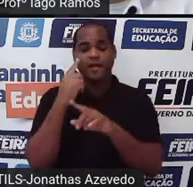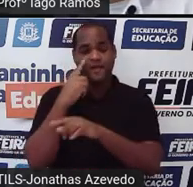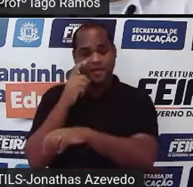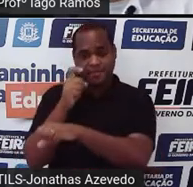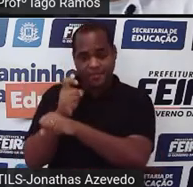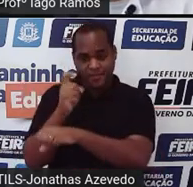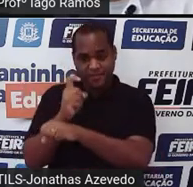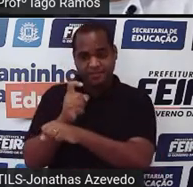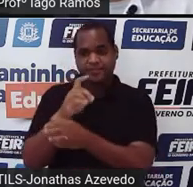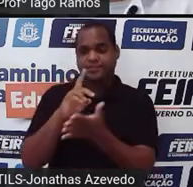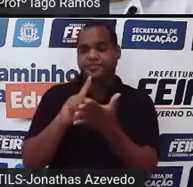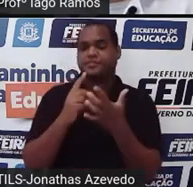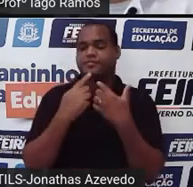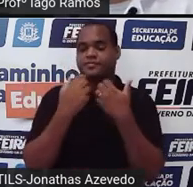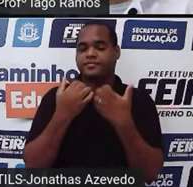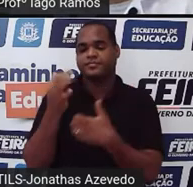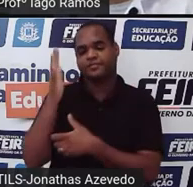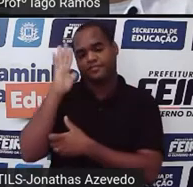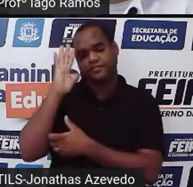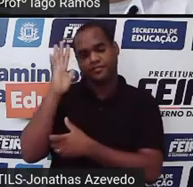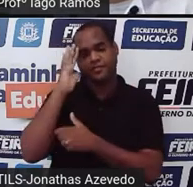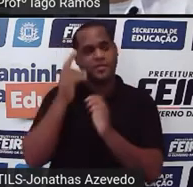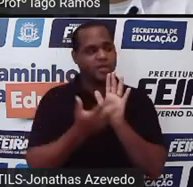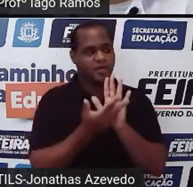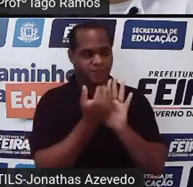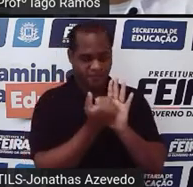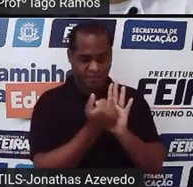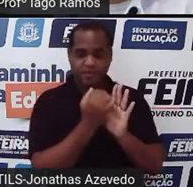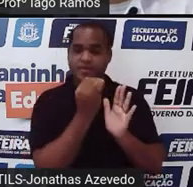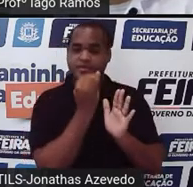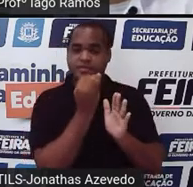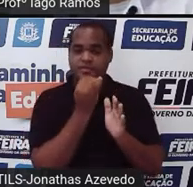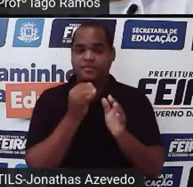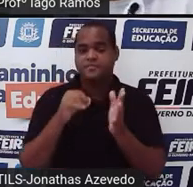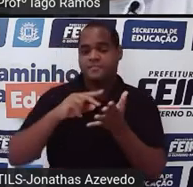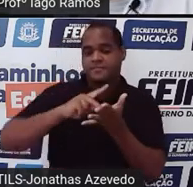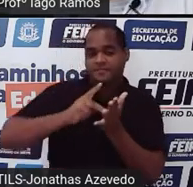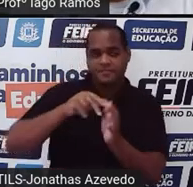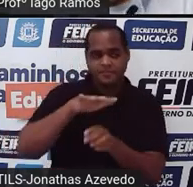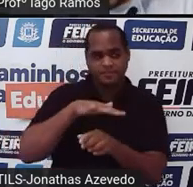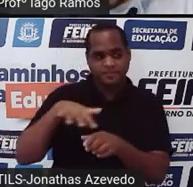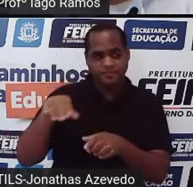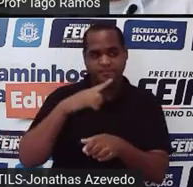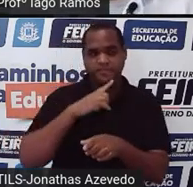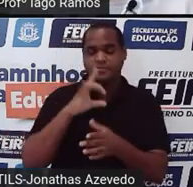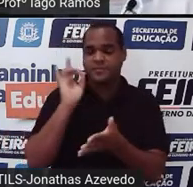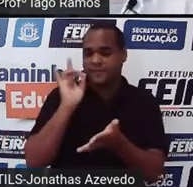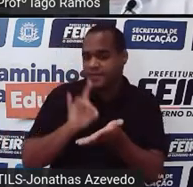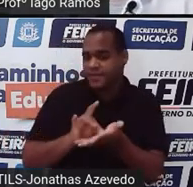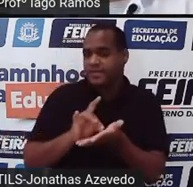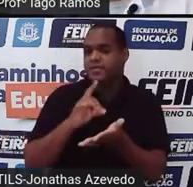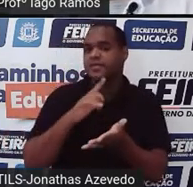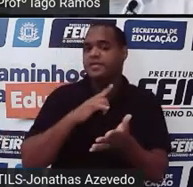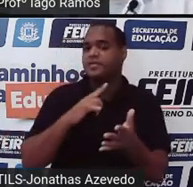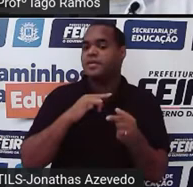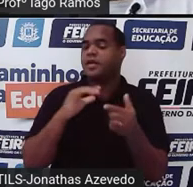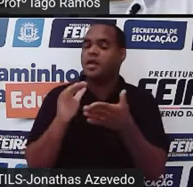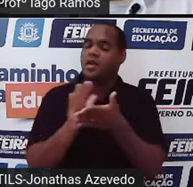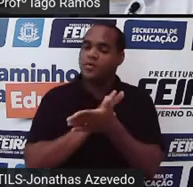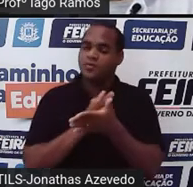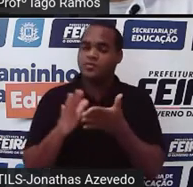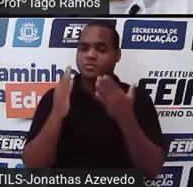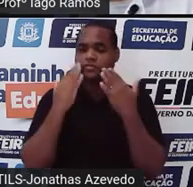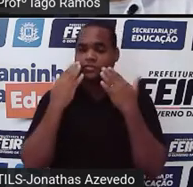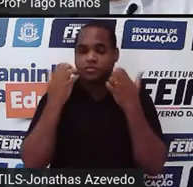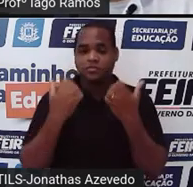geométrico a gente só pensa naquelas figuras que a gente vê nós geometria mas no mundo real Tem coisas